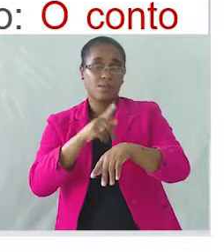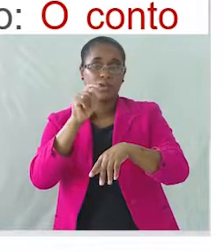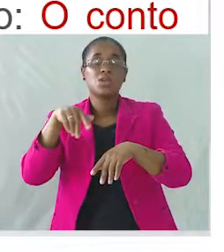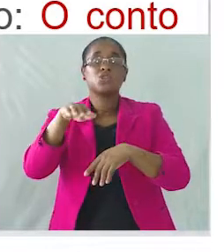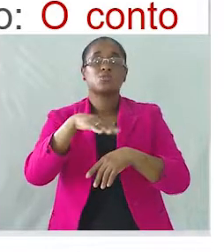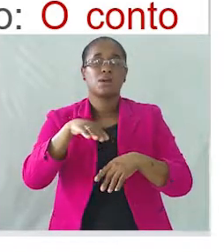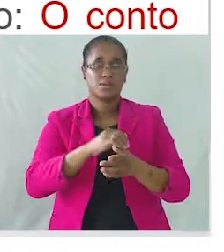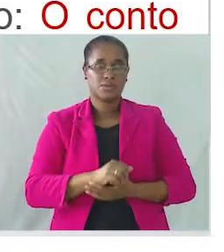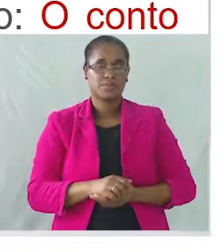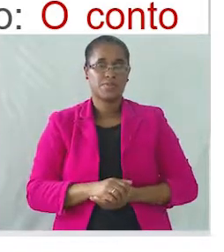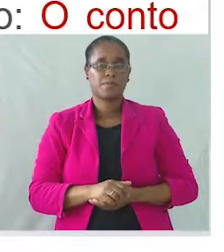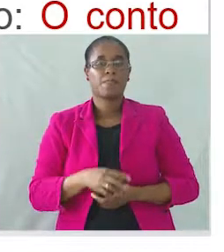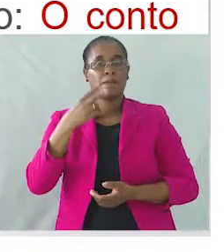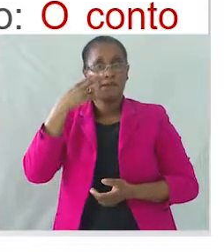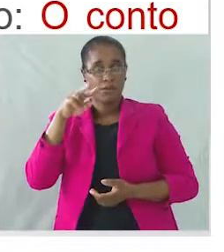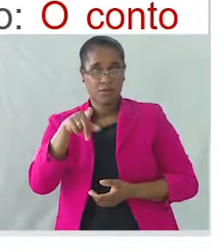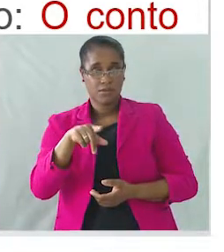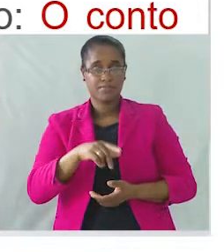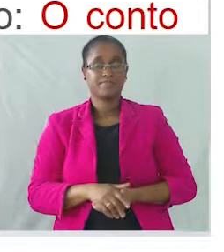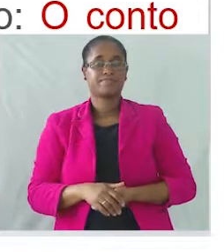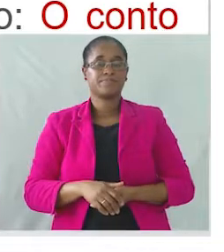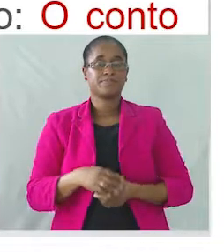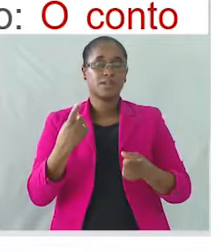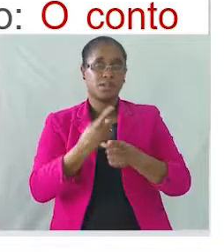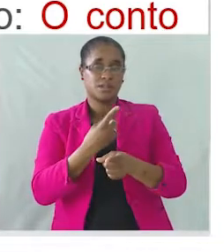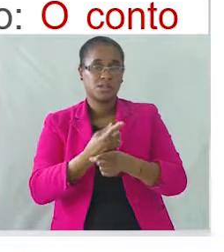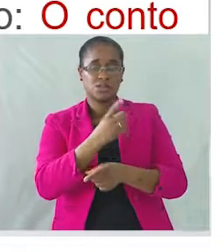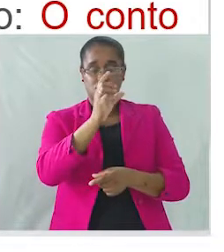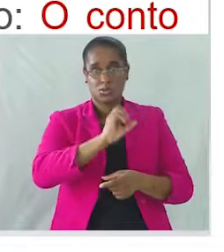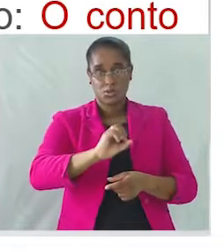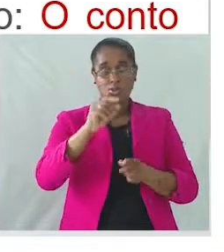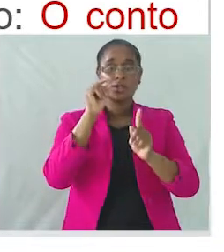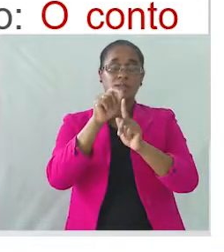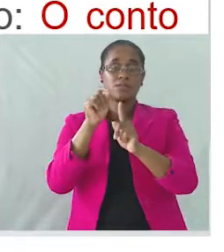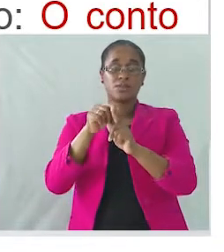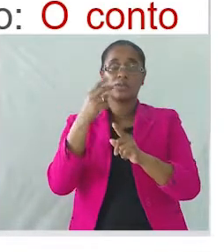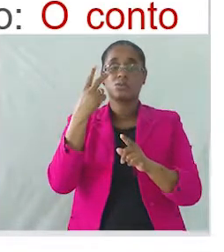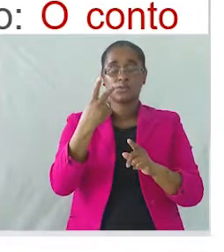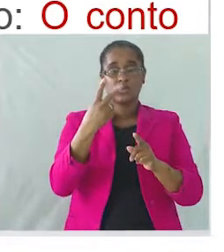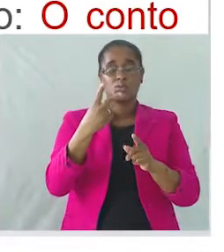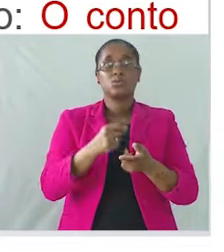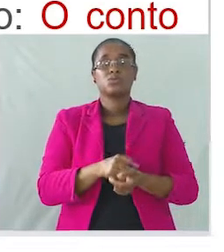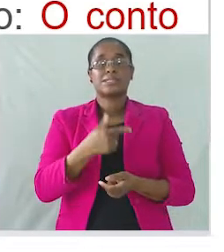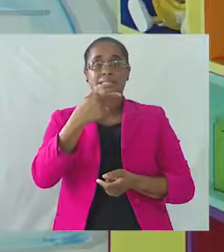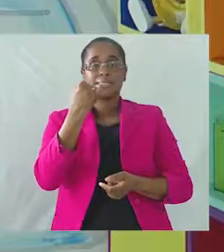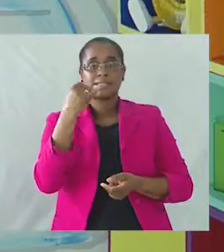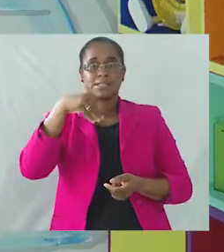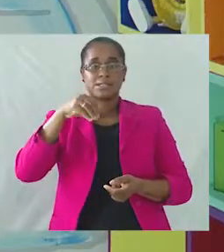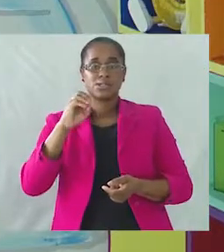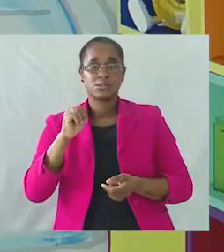espaço. Considerando as suas características, identificamos dois tipos de conto.